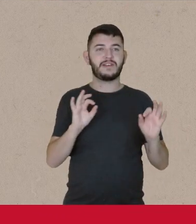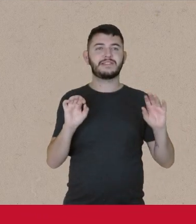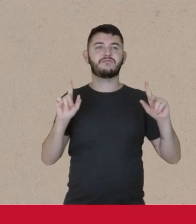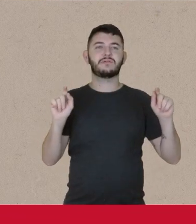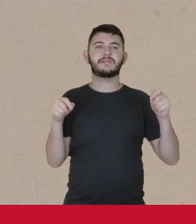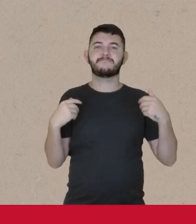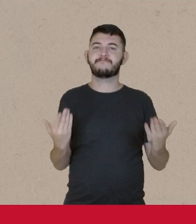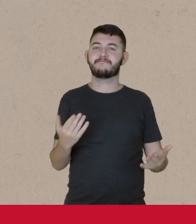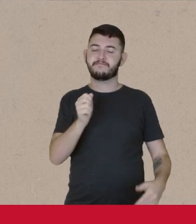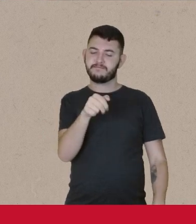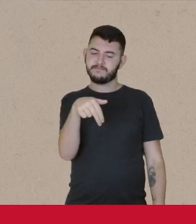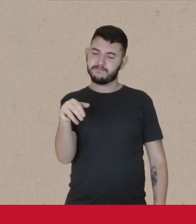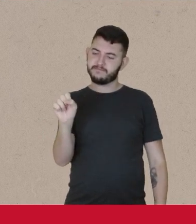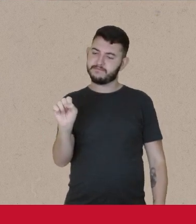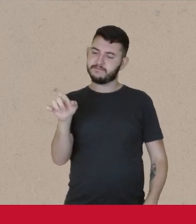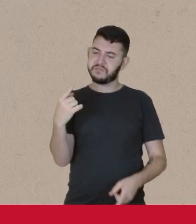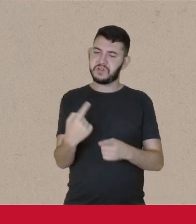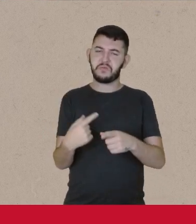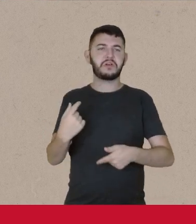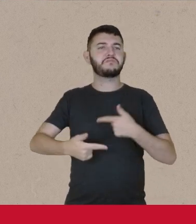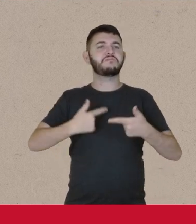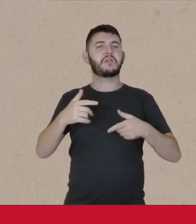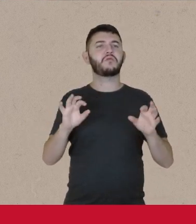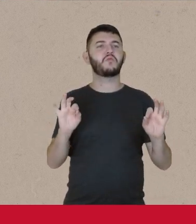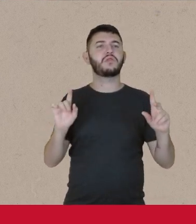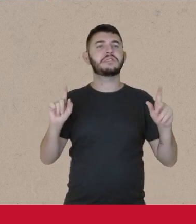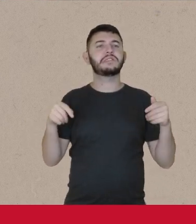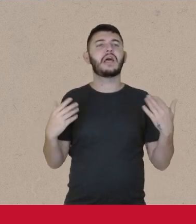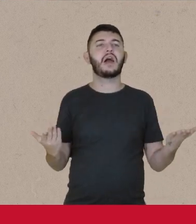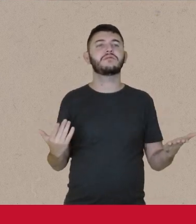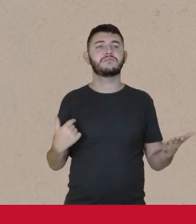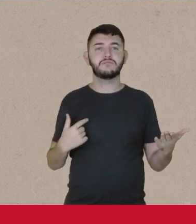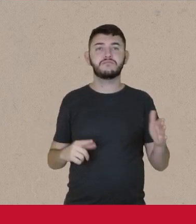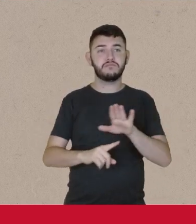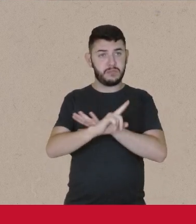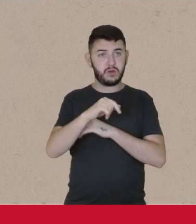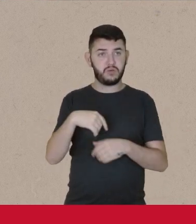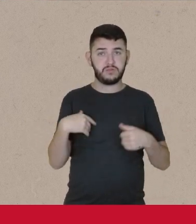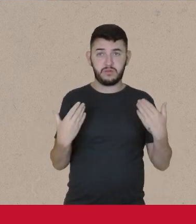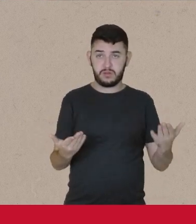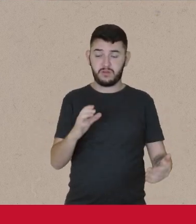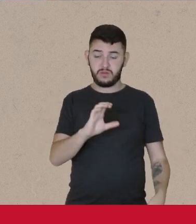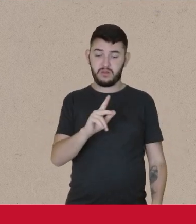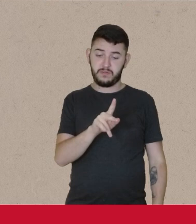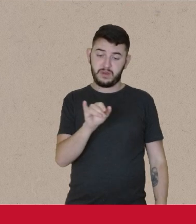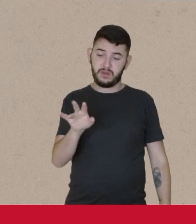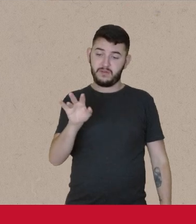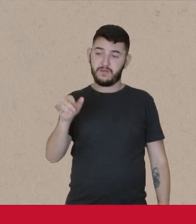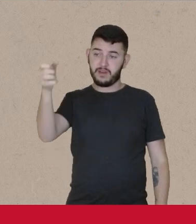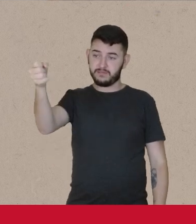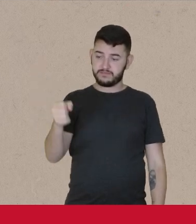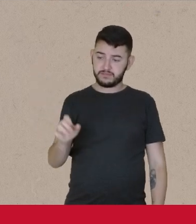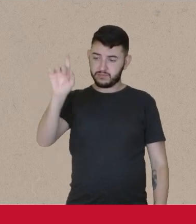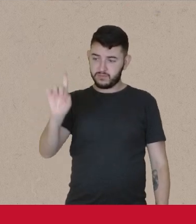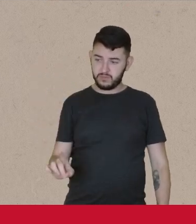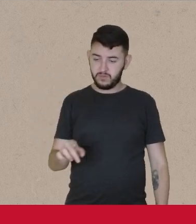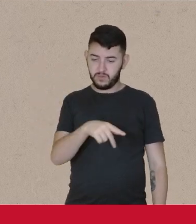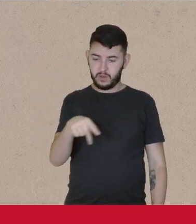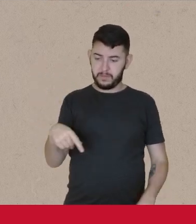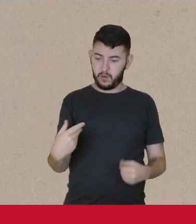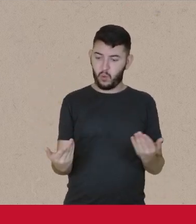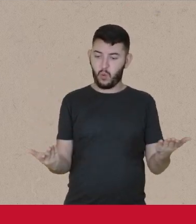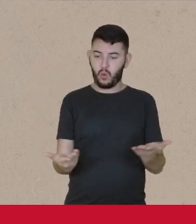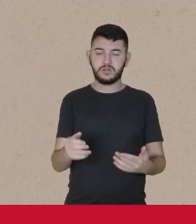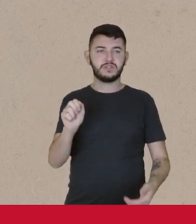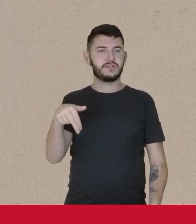ANS não atuou? Né? Então, é importante, a CPI vai ouvir o diretor-presidente hoje, né?